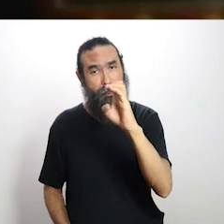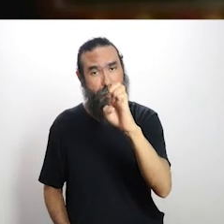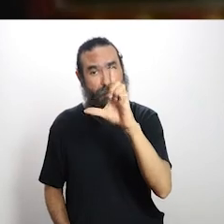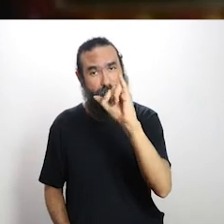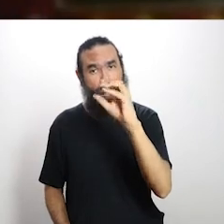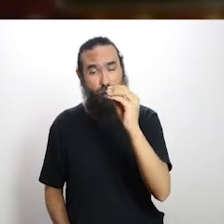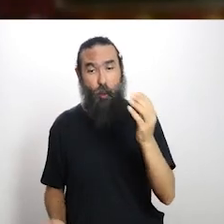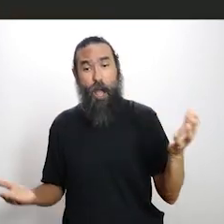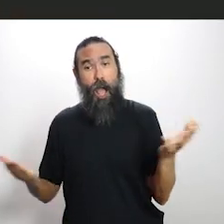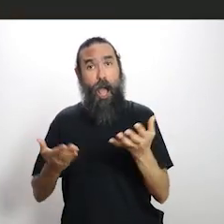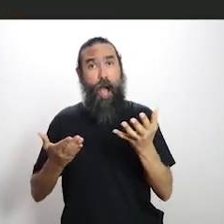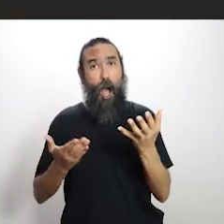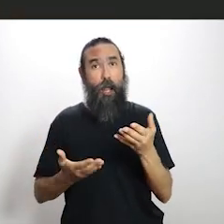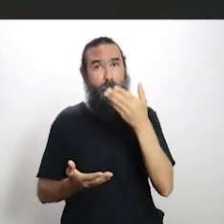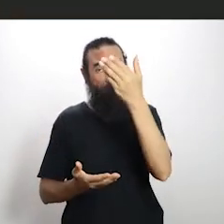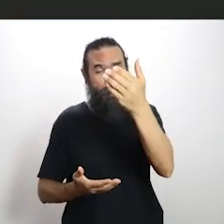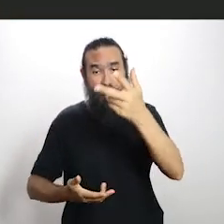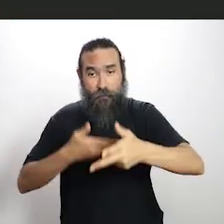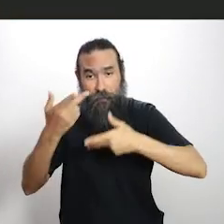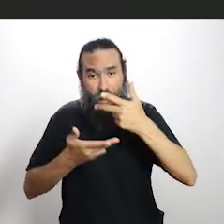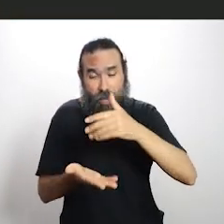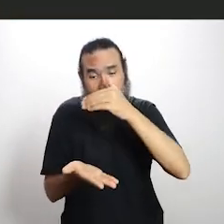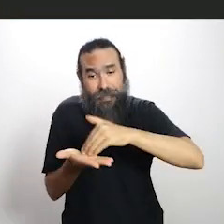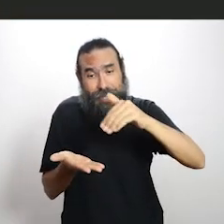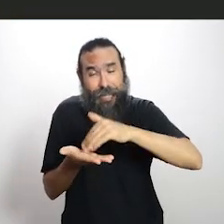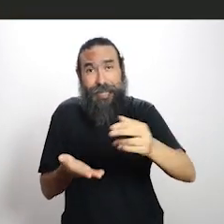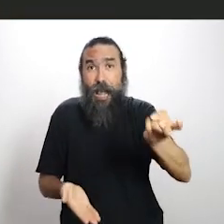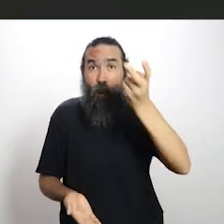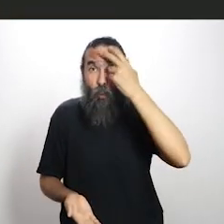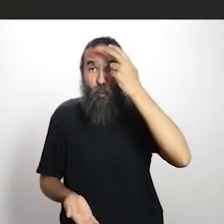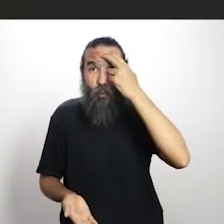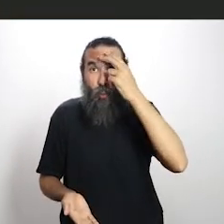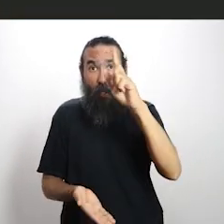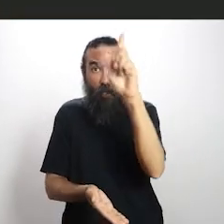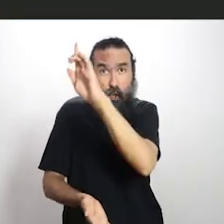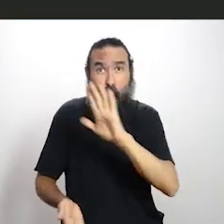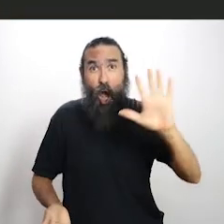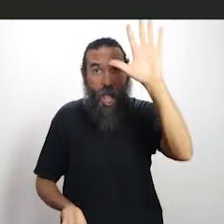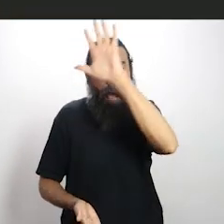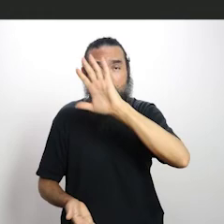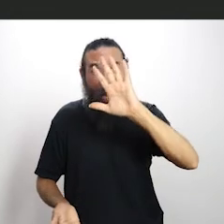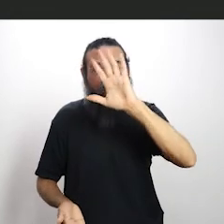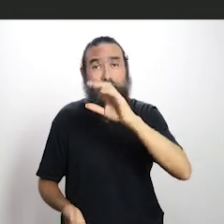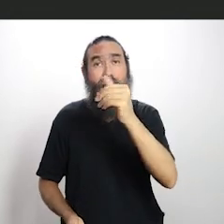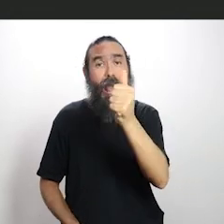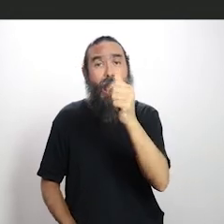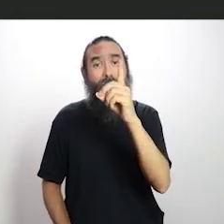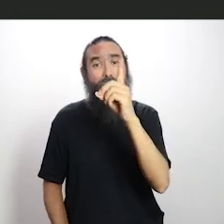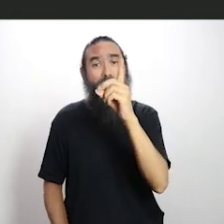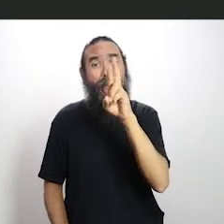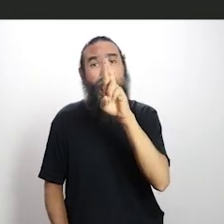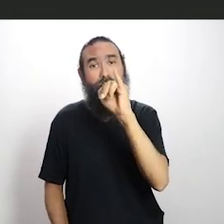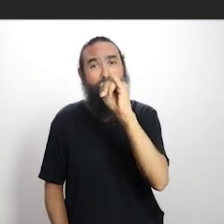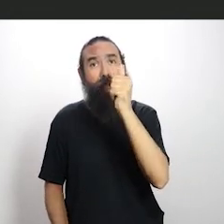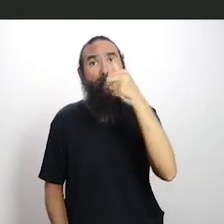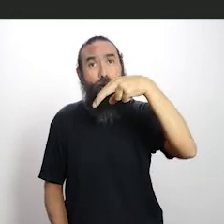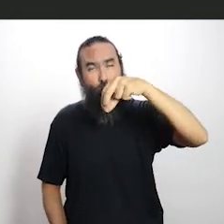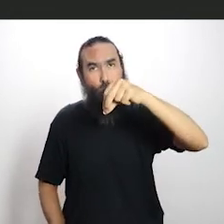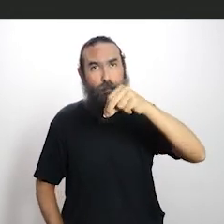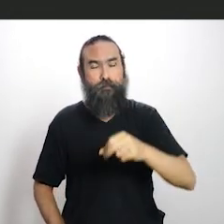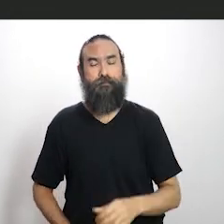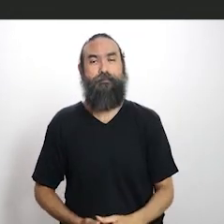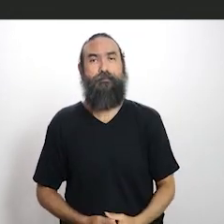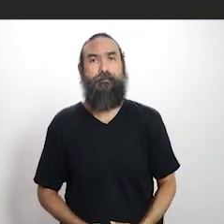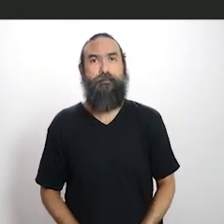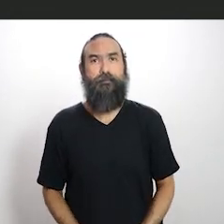boa tarde a todos boa tarde Narelle boa tarde Juliano em nome de vocês dois eu cumprimento a todos aí já peço